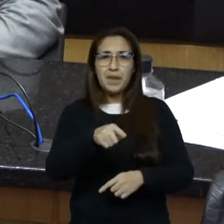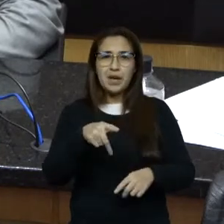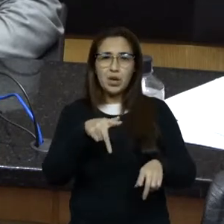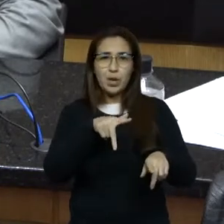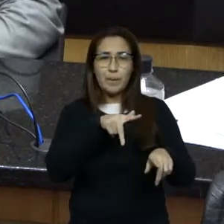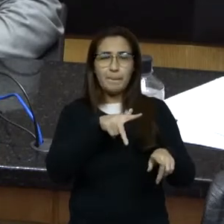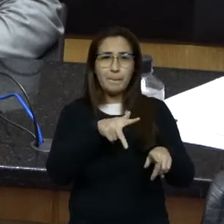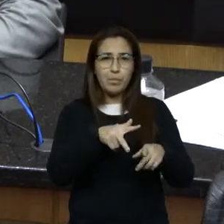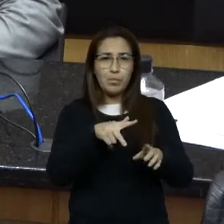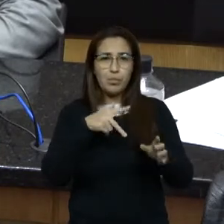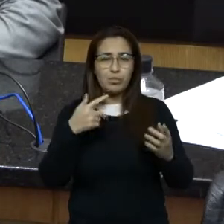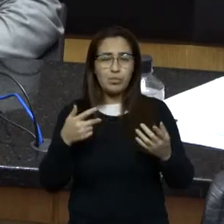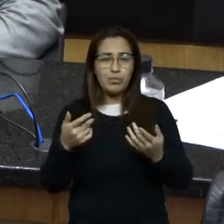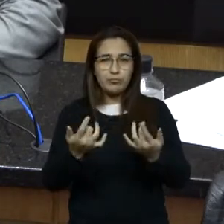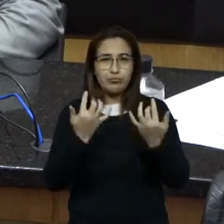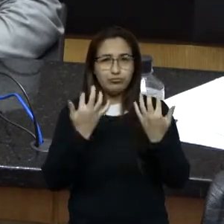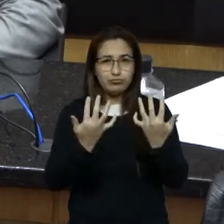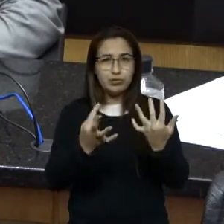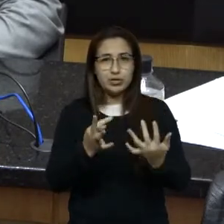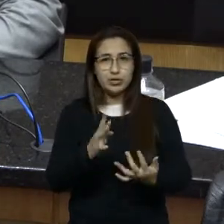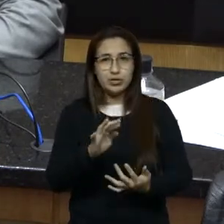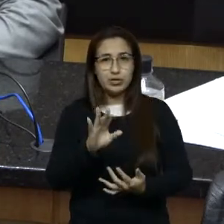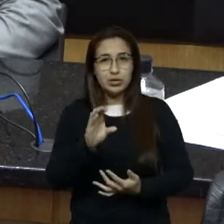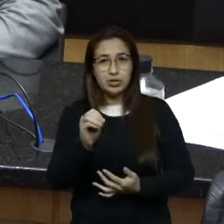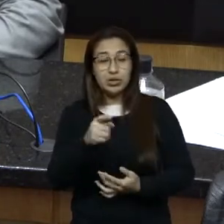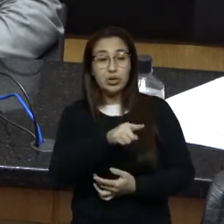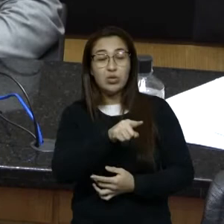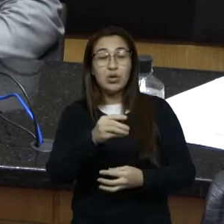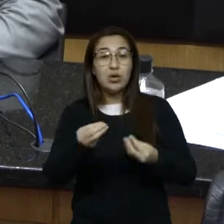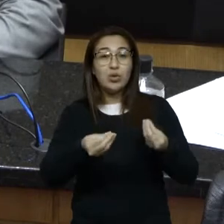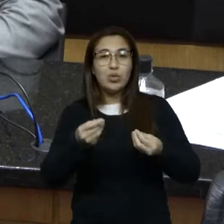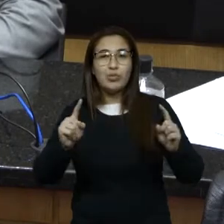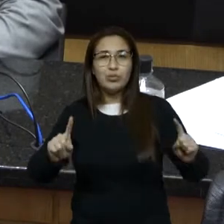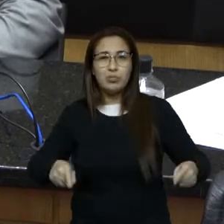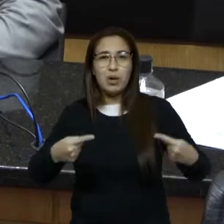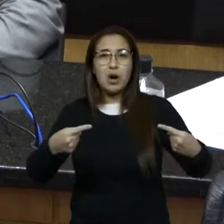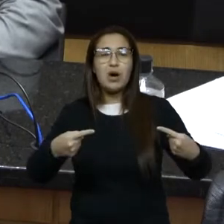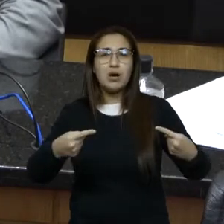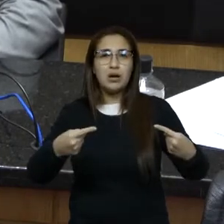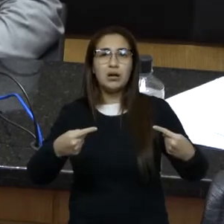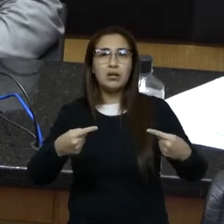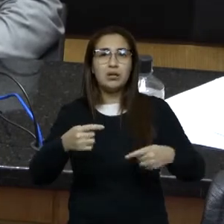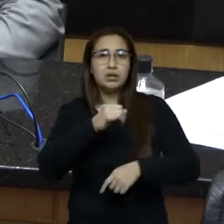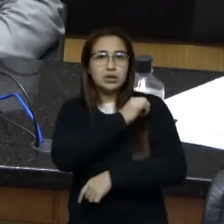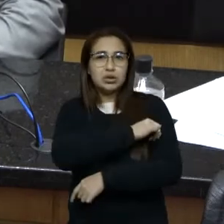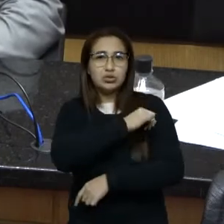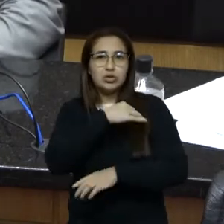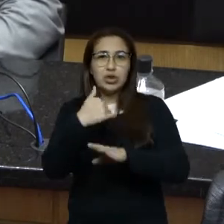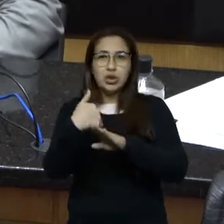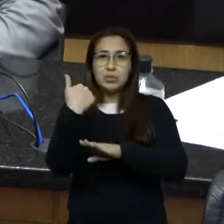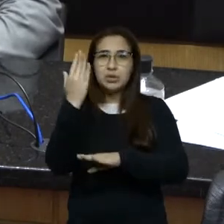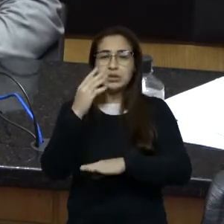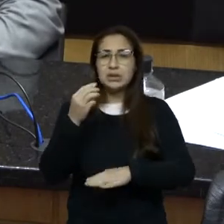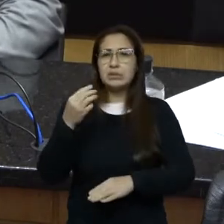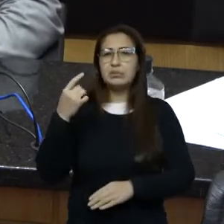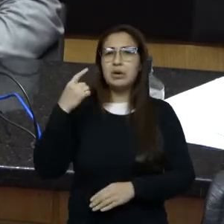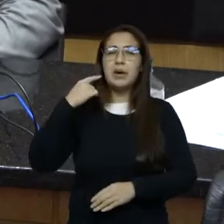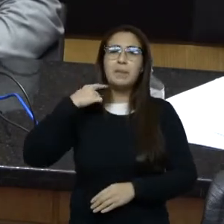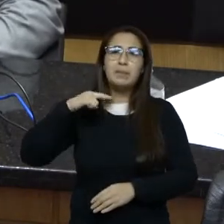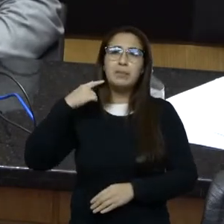E aí tu já vai ser na Santa Catarina competitiva do Rio de Janeiro para cima Rio de Janeiro Minas Gerais